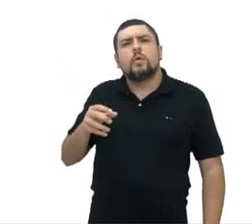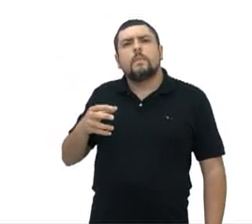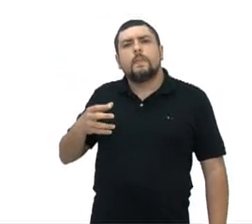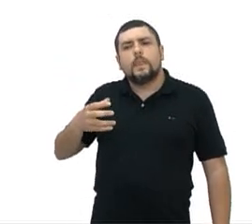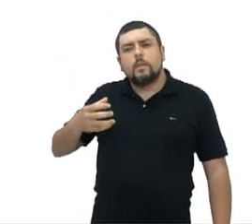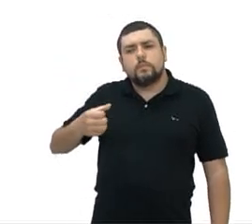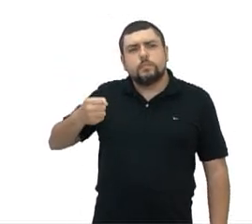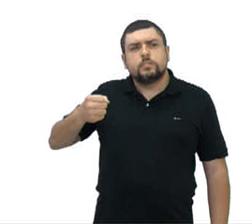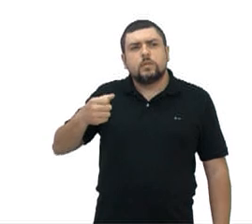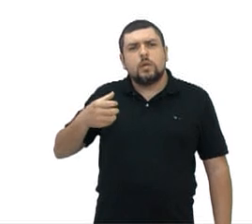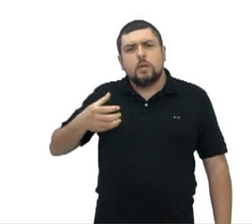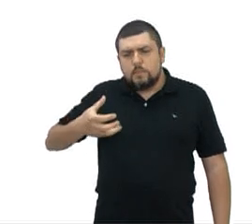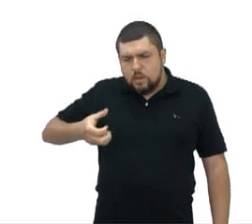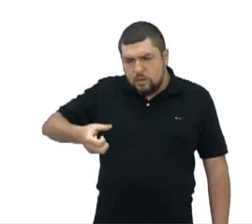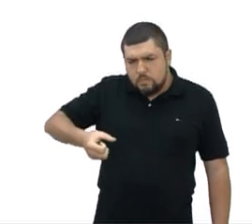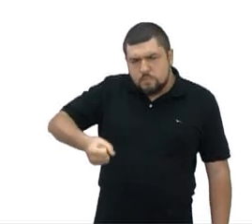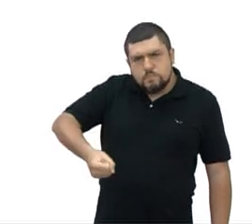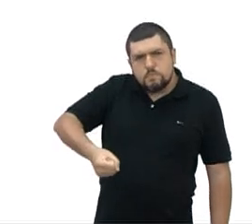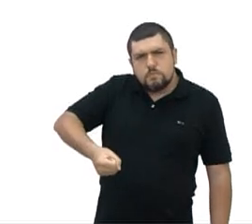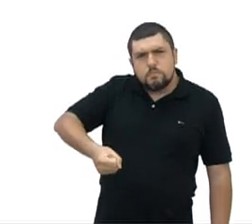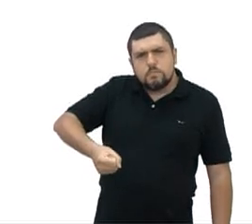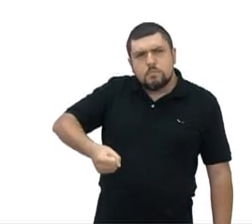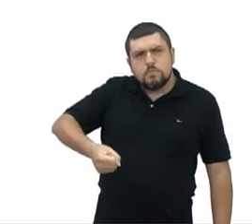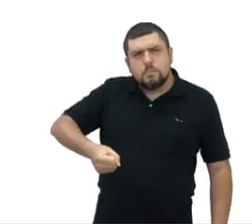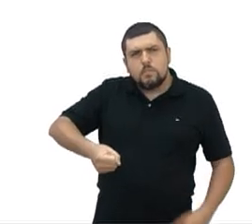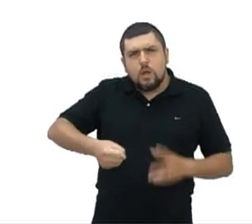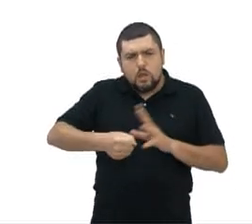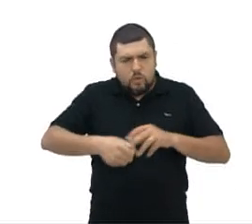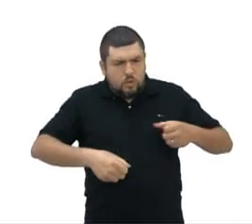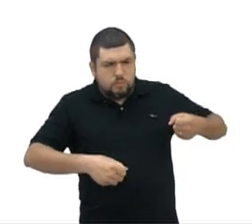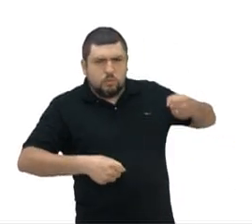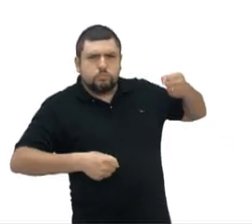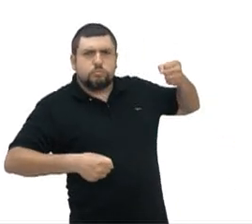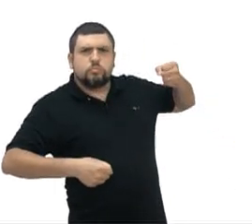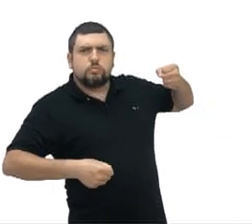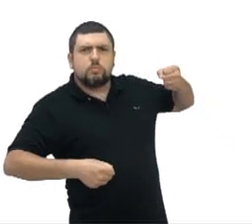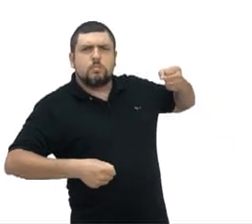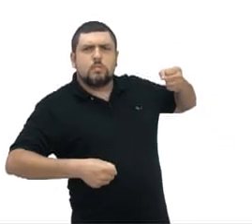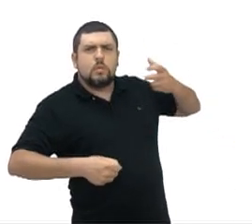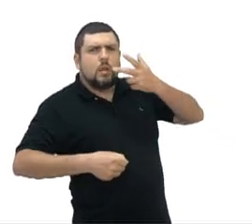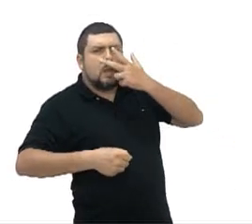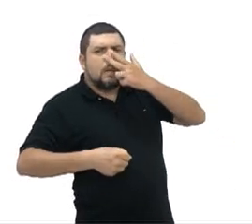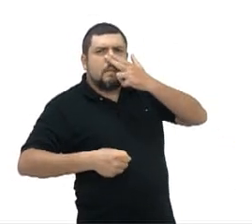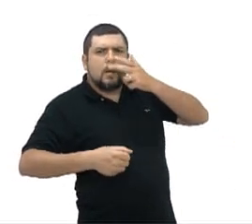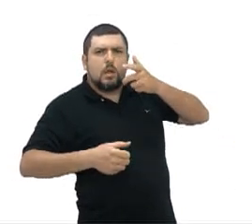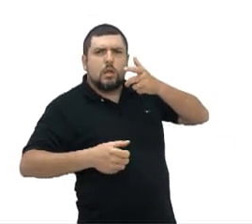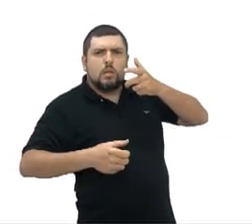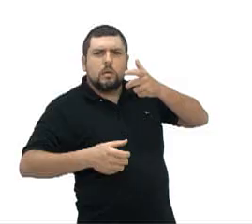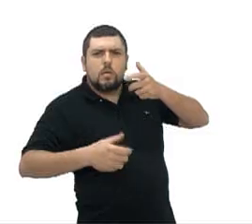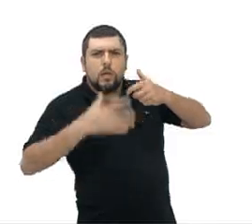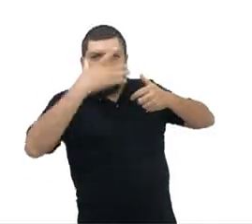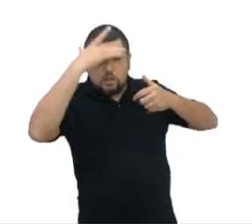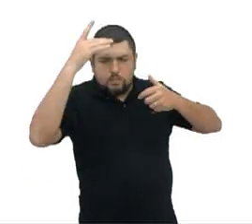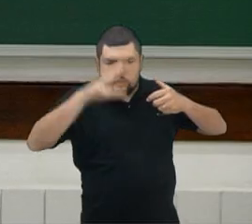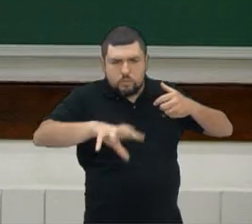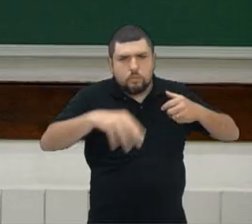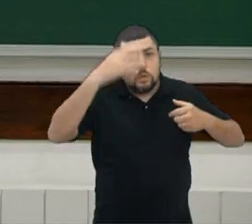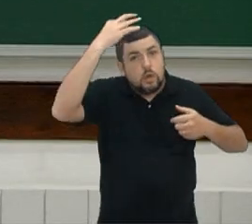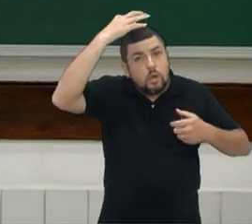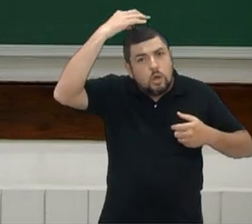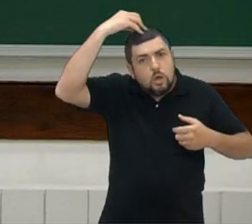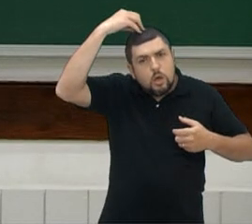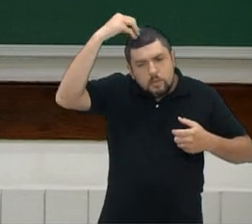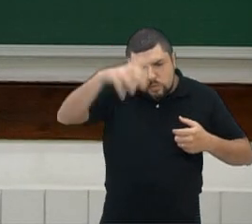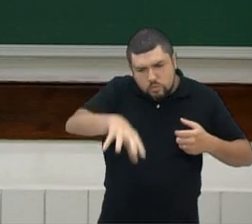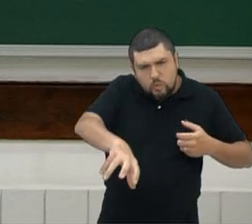O que ela está ali, parece que meio que apertando? O que ela tem na outra mão ali em um formato de ataque? Parece que ela está segurando pessoas pelo cabelo, né? E